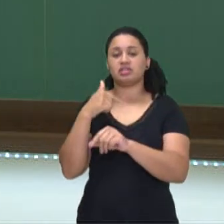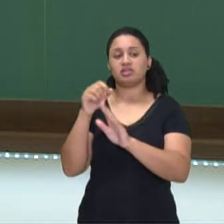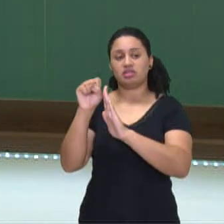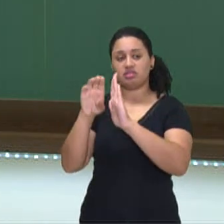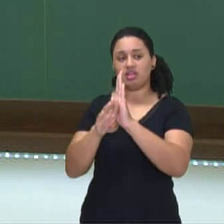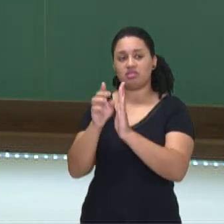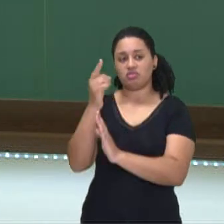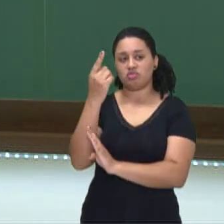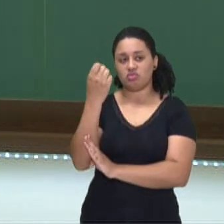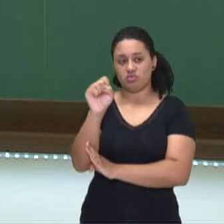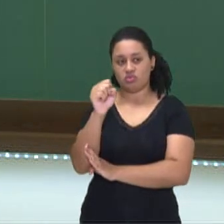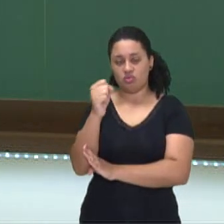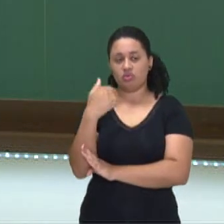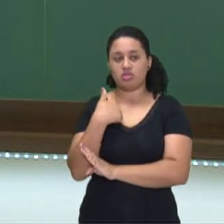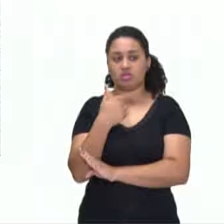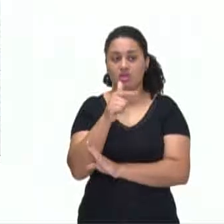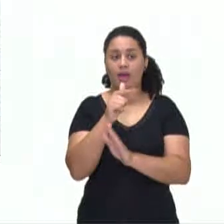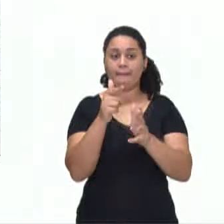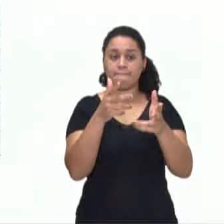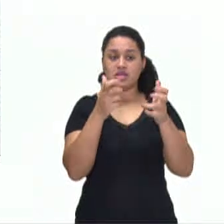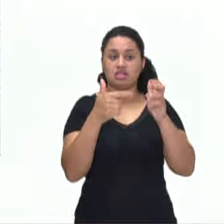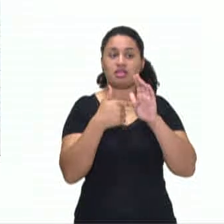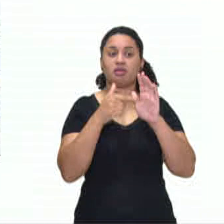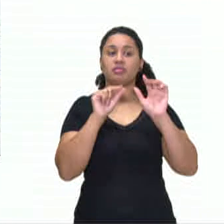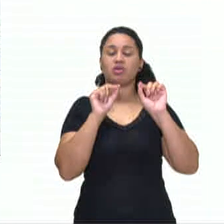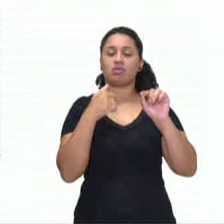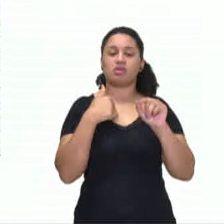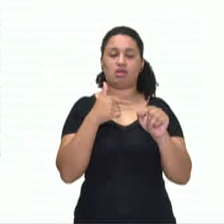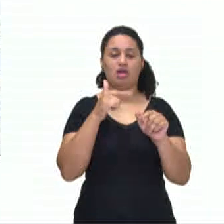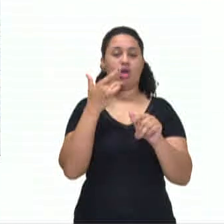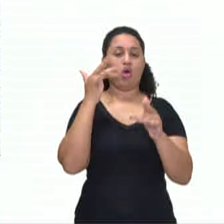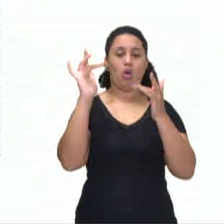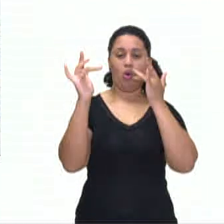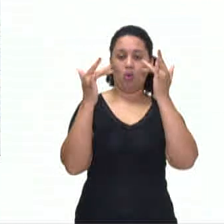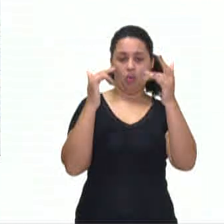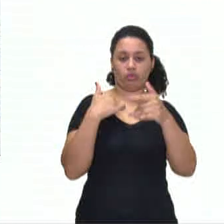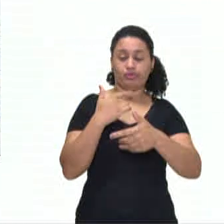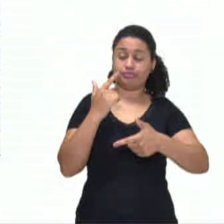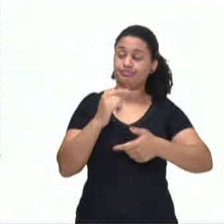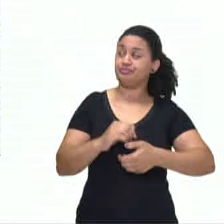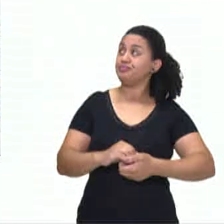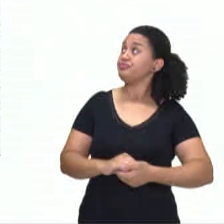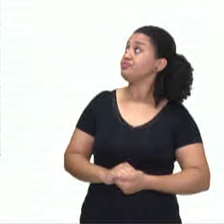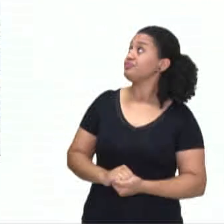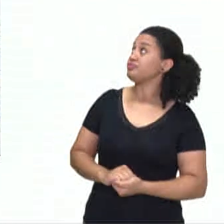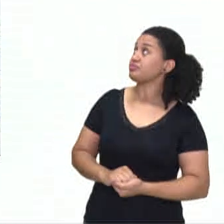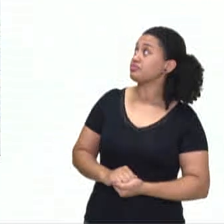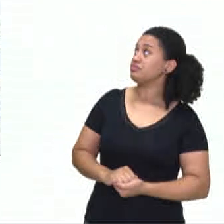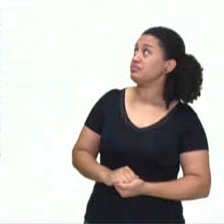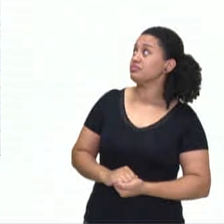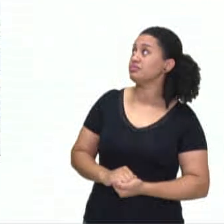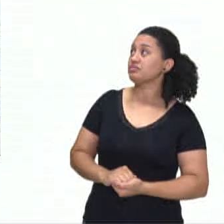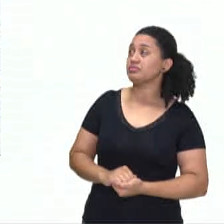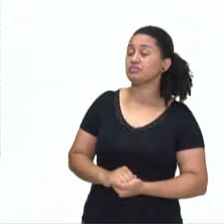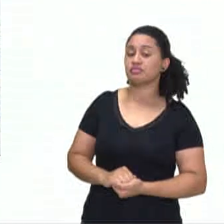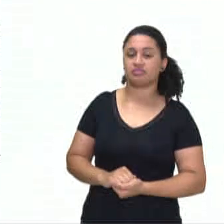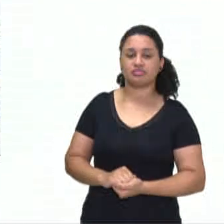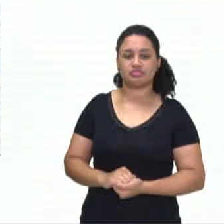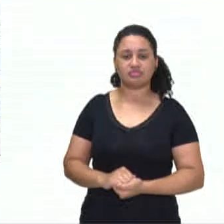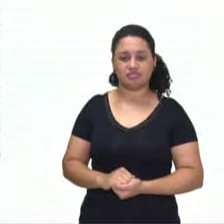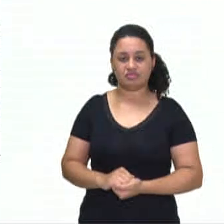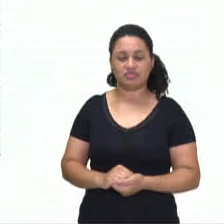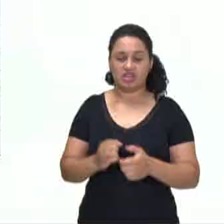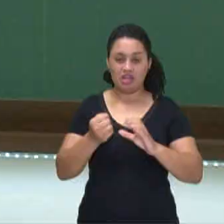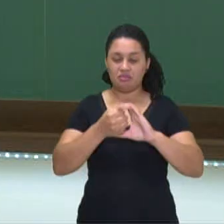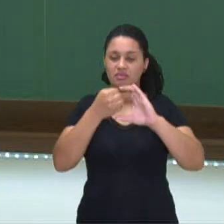XVIII, né? Olha a pomposidade que era, né? O excesso que é uma característica do